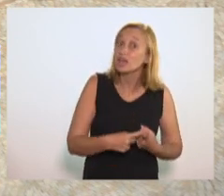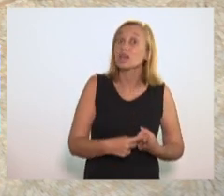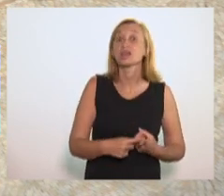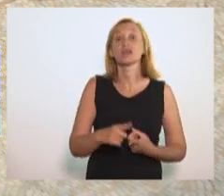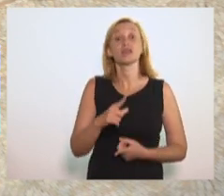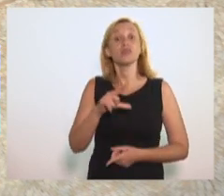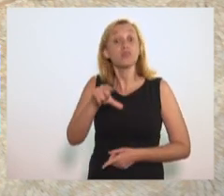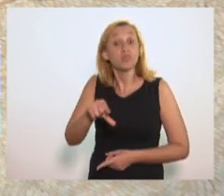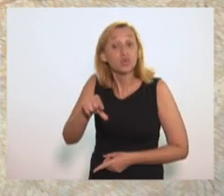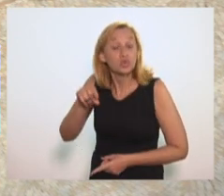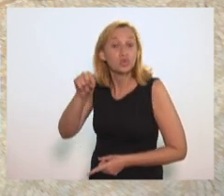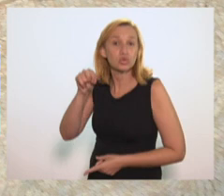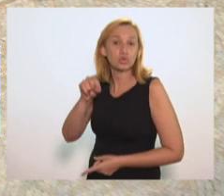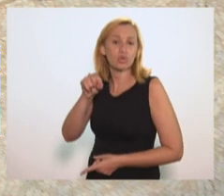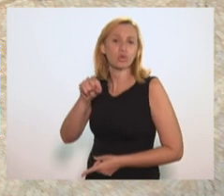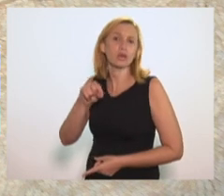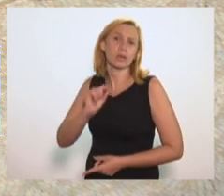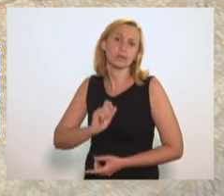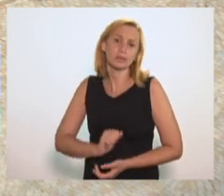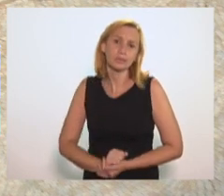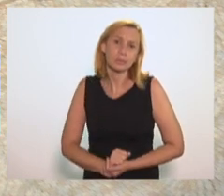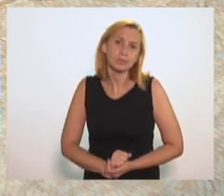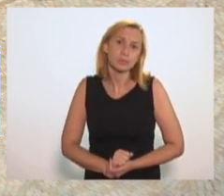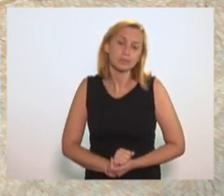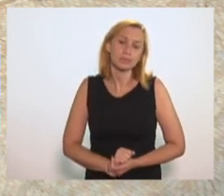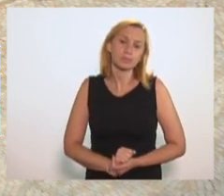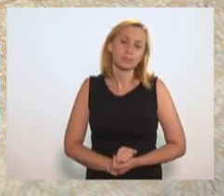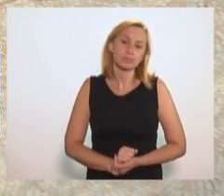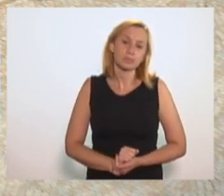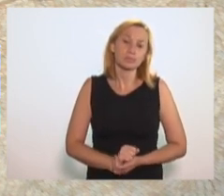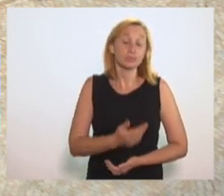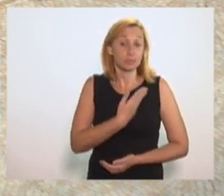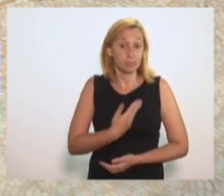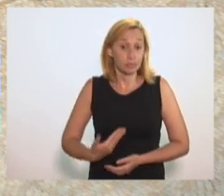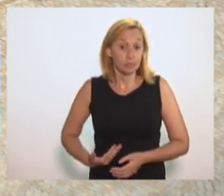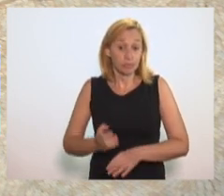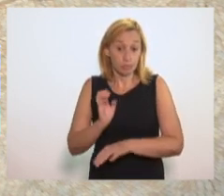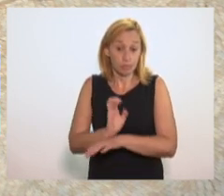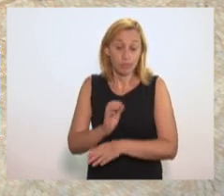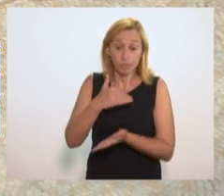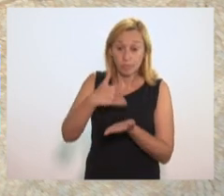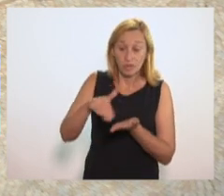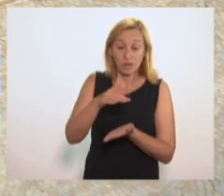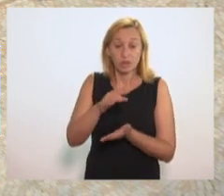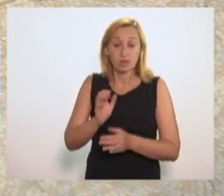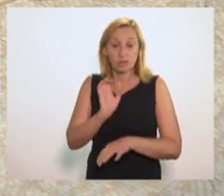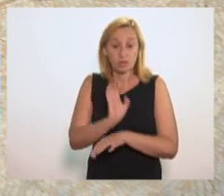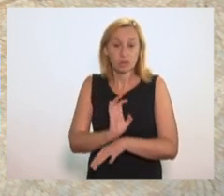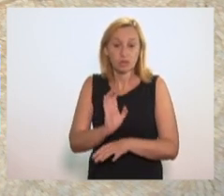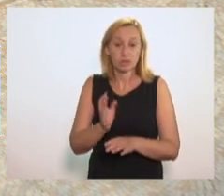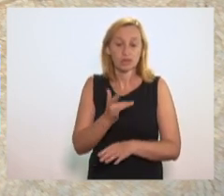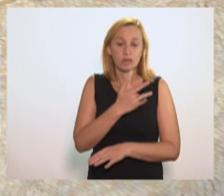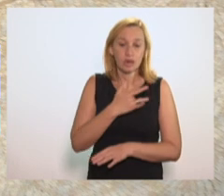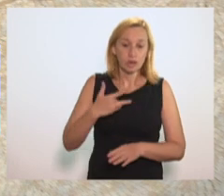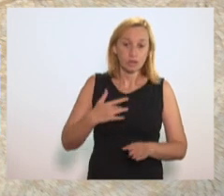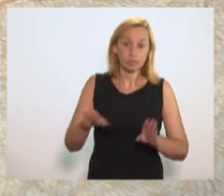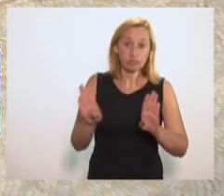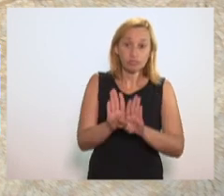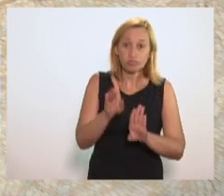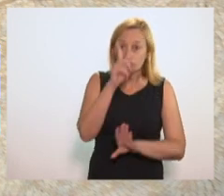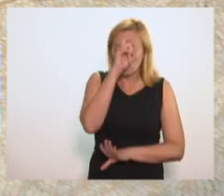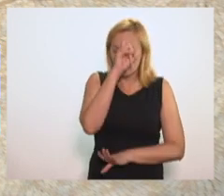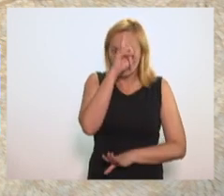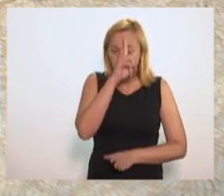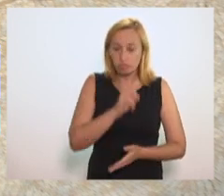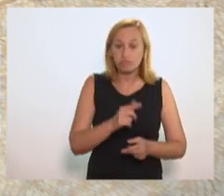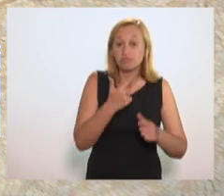decisão em curso tomada pelo governo do estado pela secretaria de estado de saúde de fechamento daquele hospital em